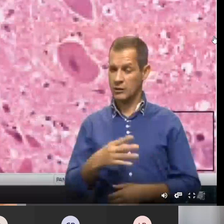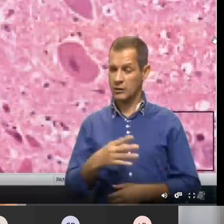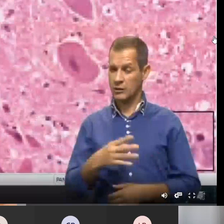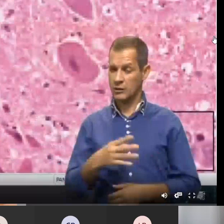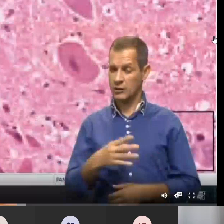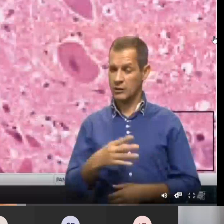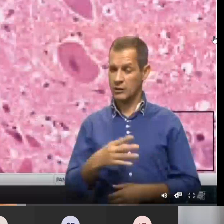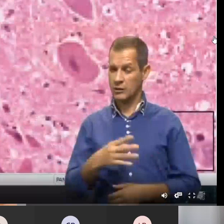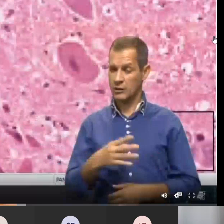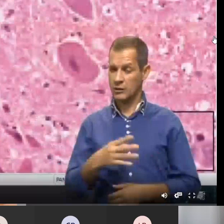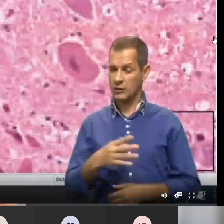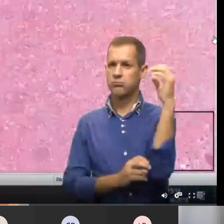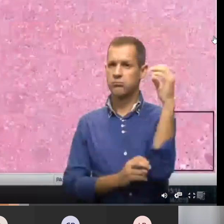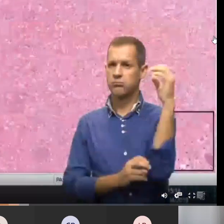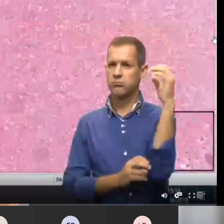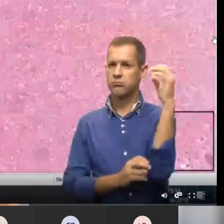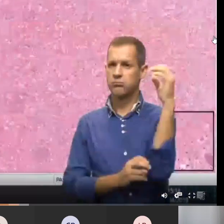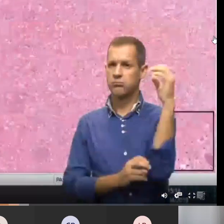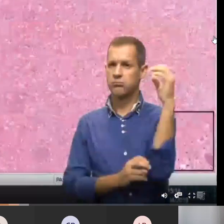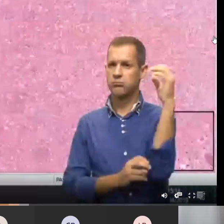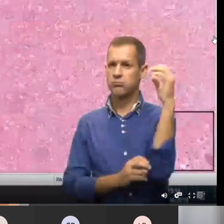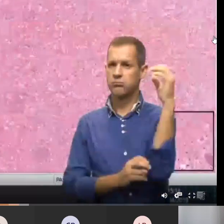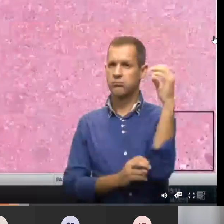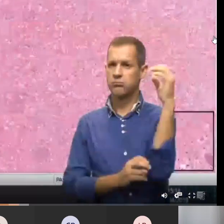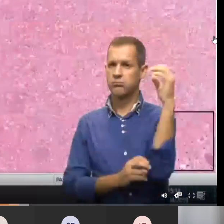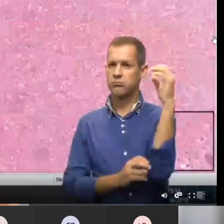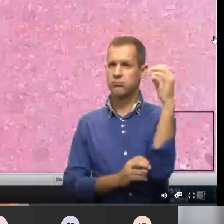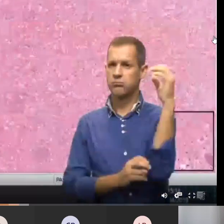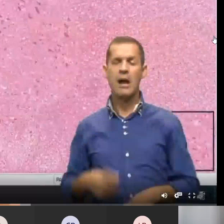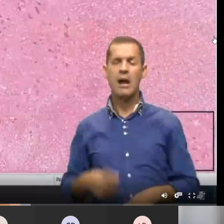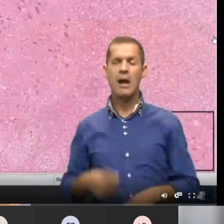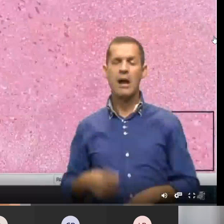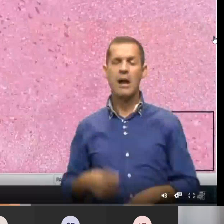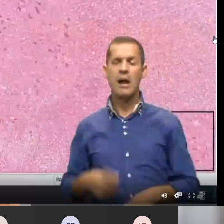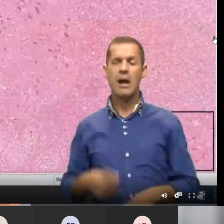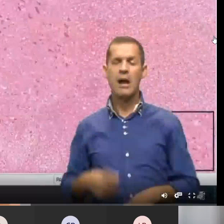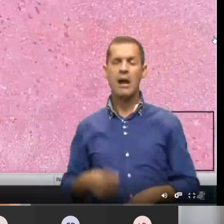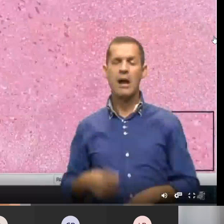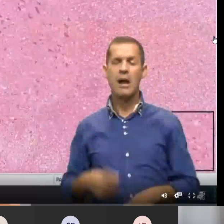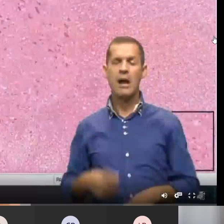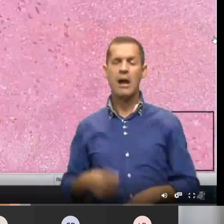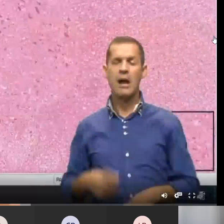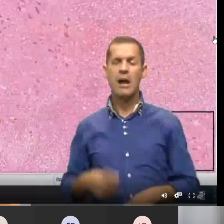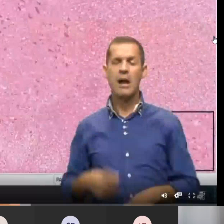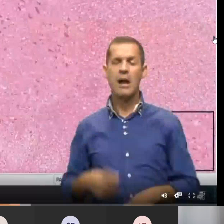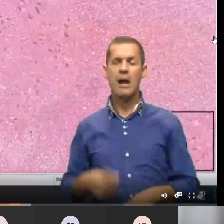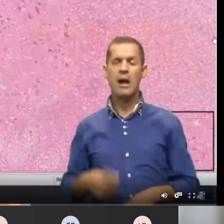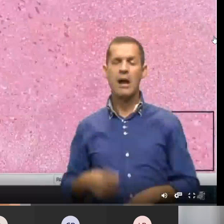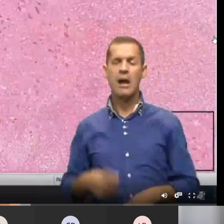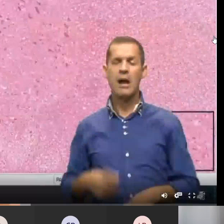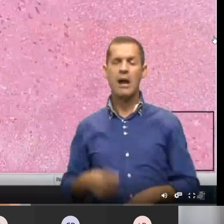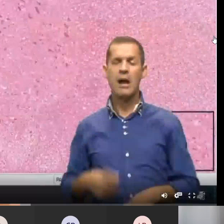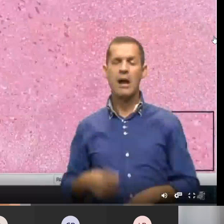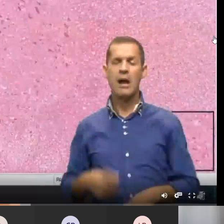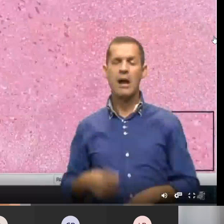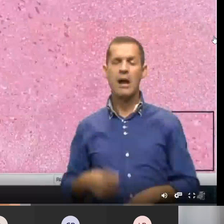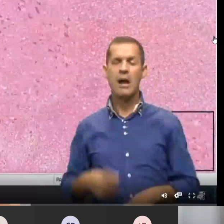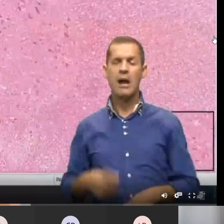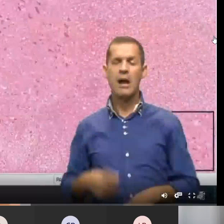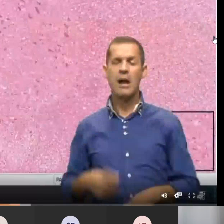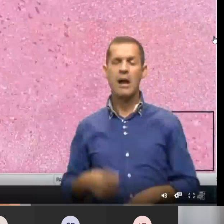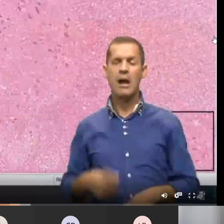Então, nós vimos a região medular da nossa medula óssea e a região